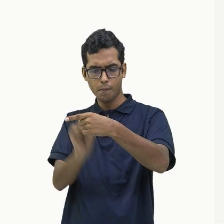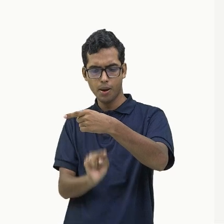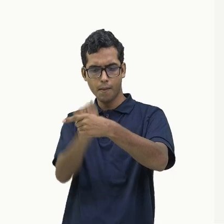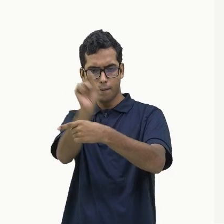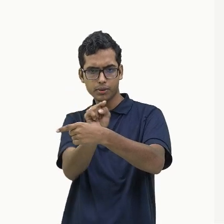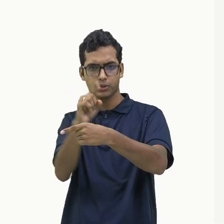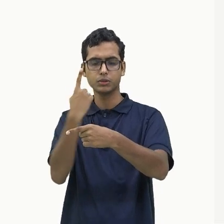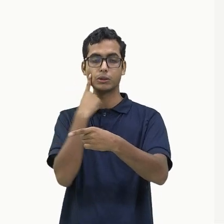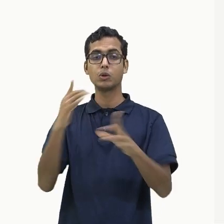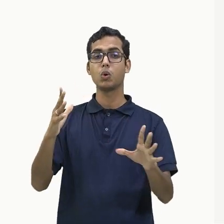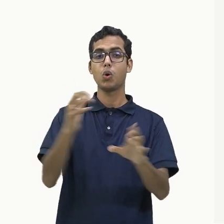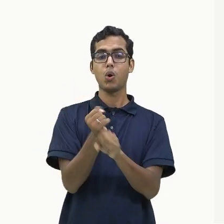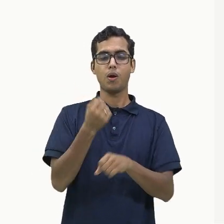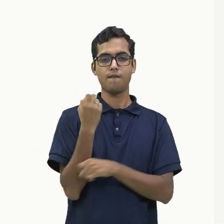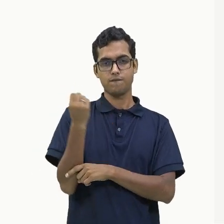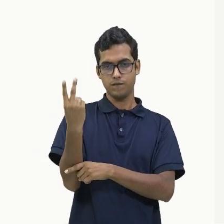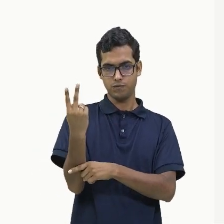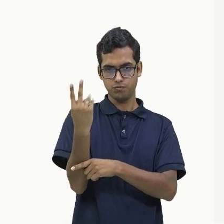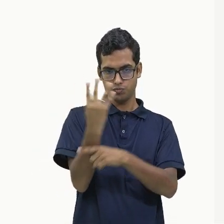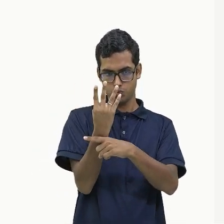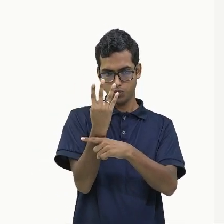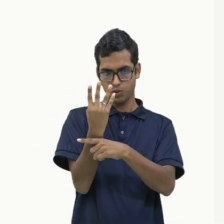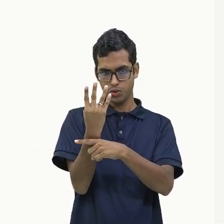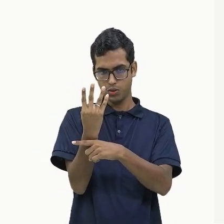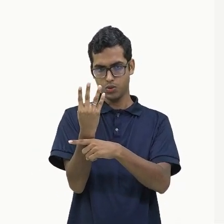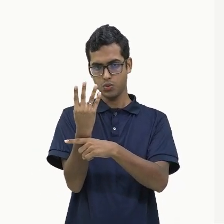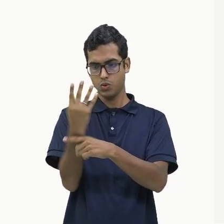Então, 24